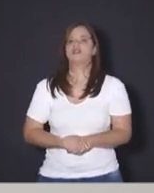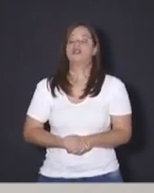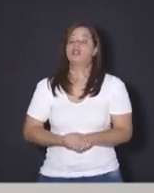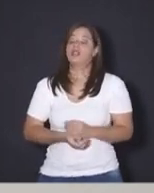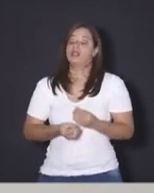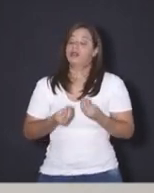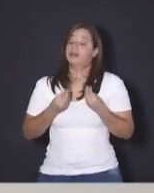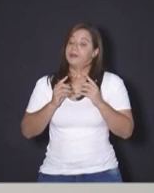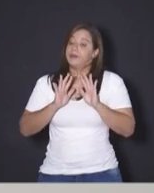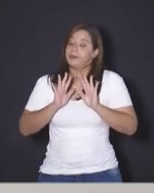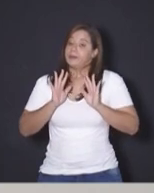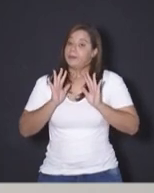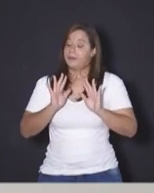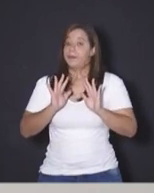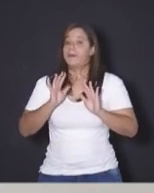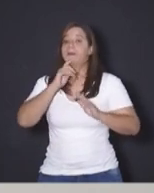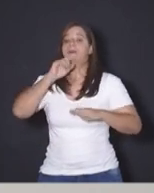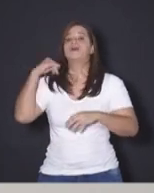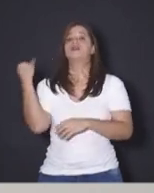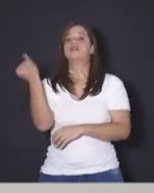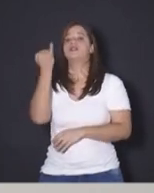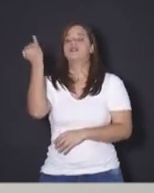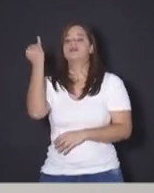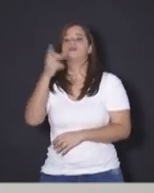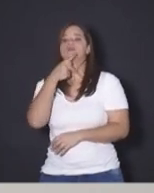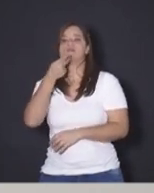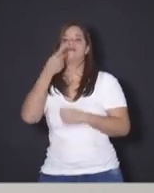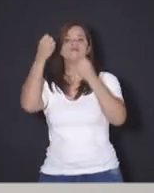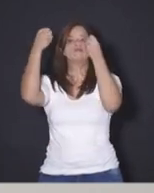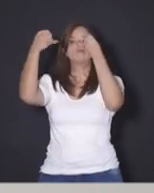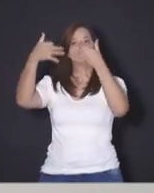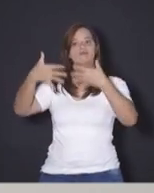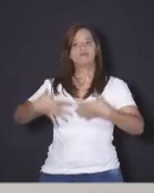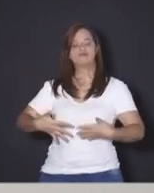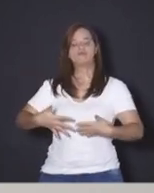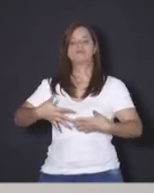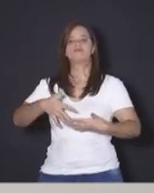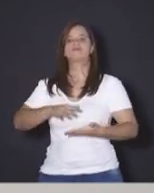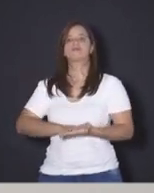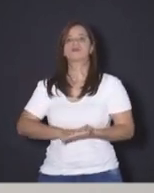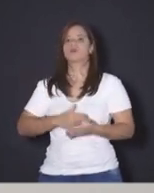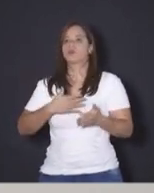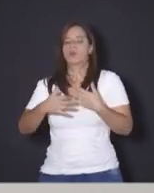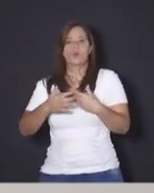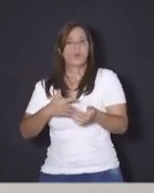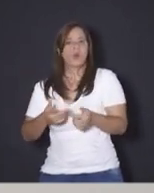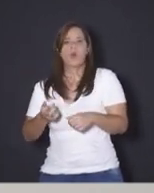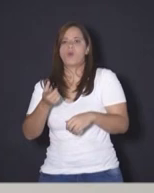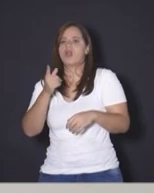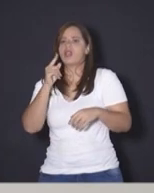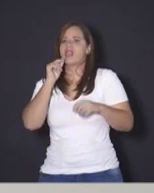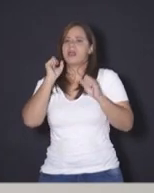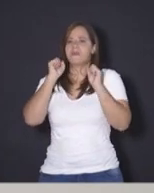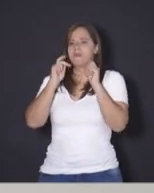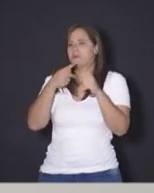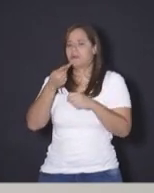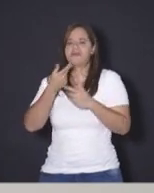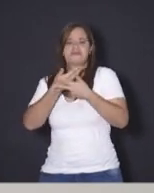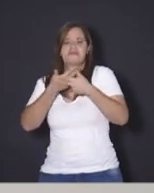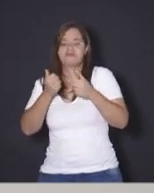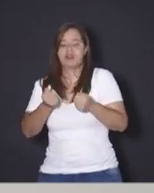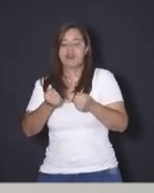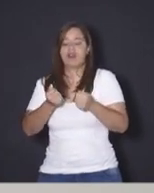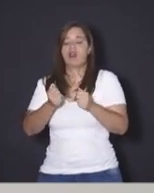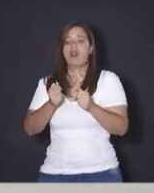no entanto a questão fundamental que deve ser o carro o cargo a qualquer momento que toca à essa intenção